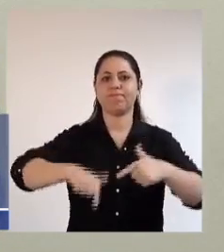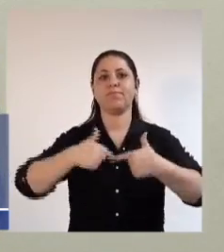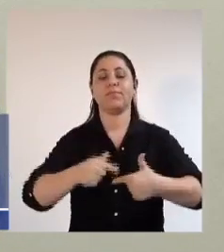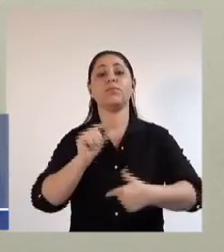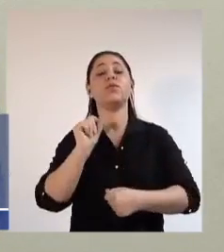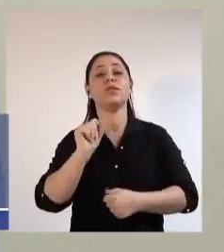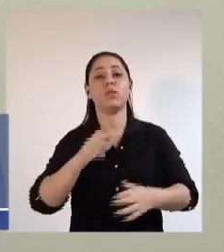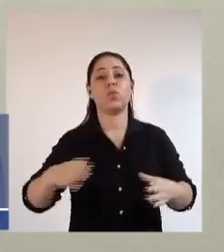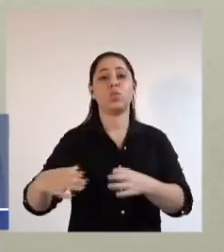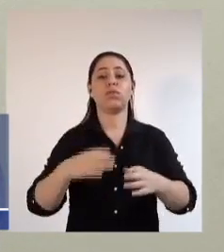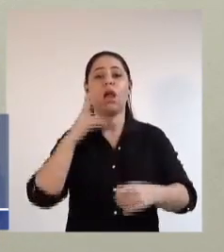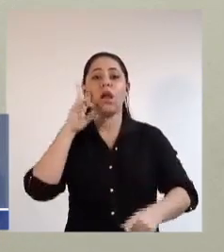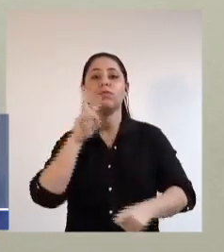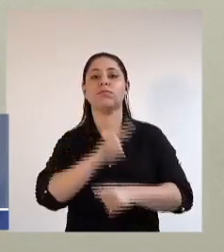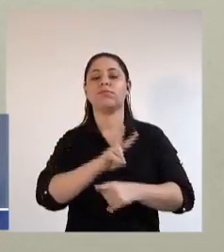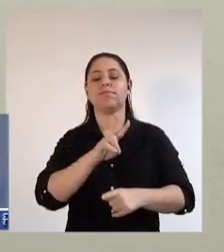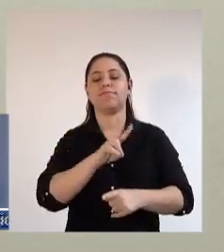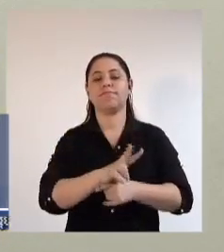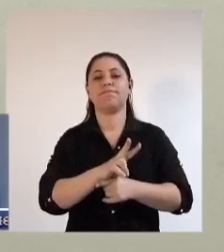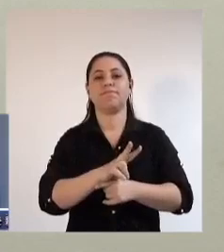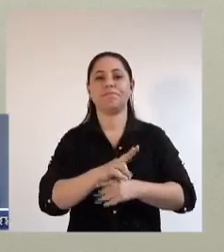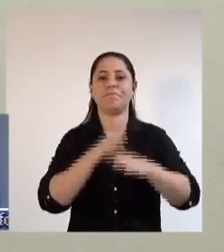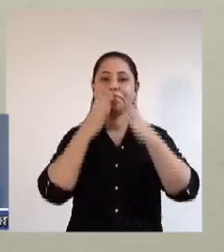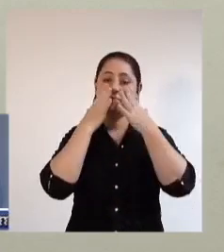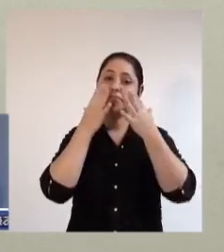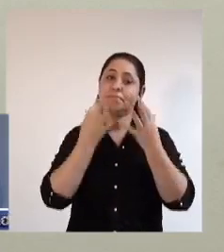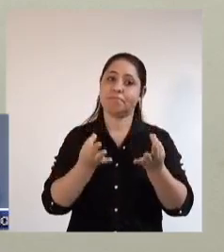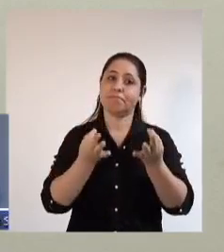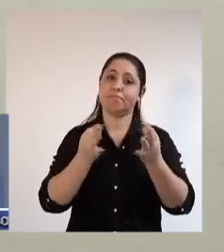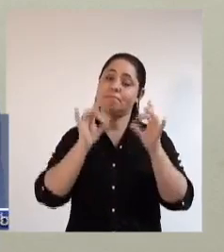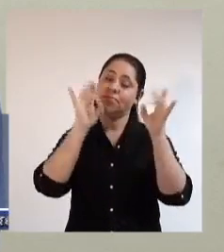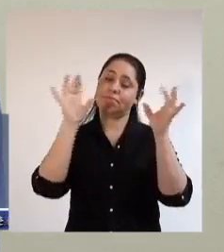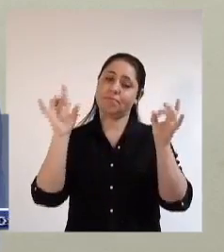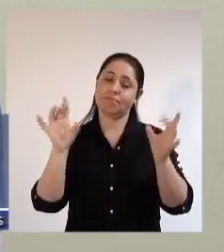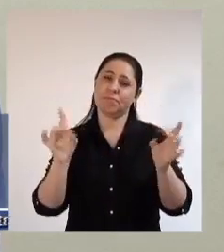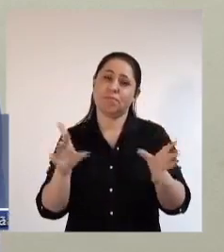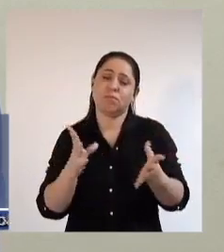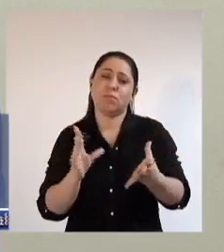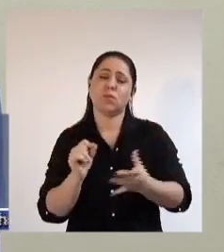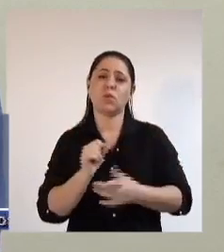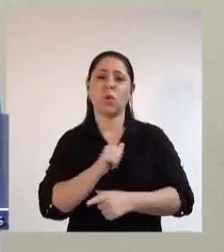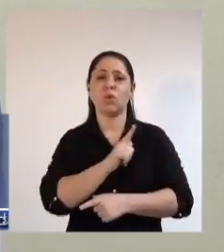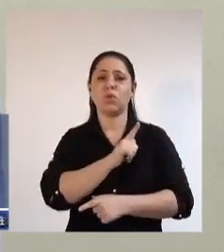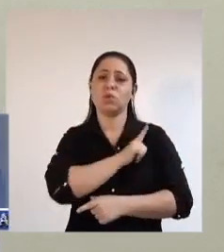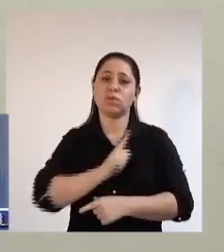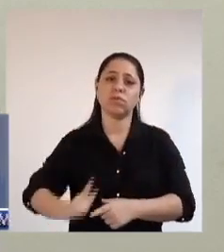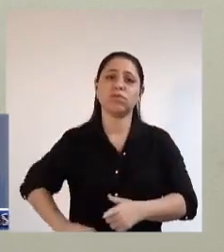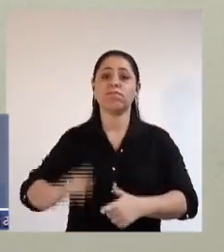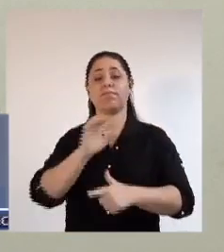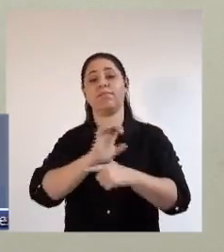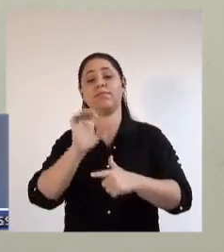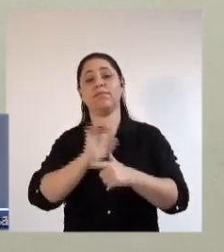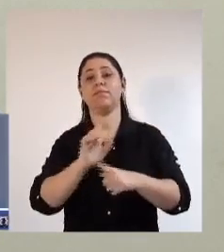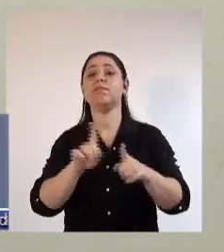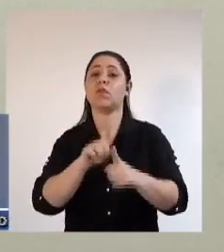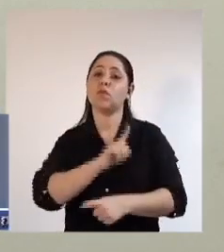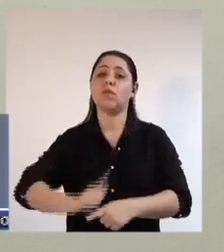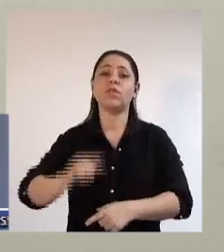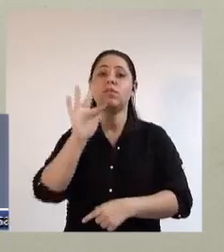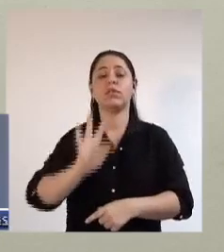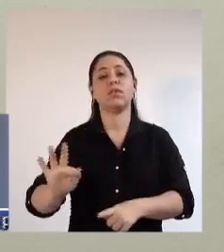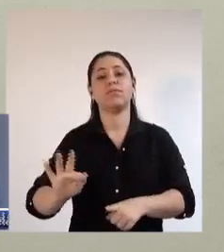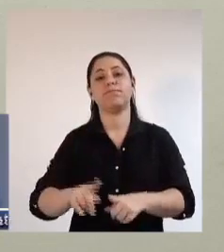ter uma atenção especial do governo do estado e do governo federal infelizmente